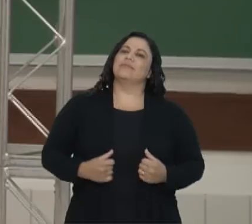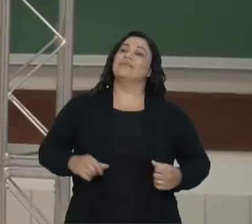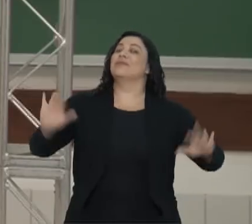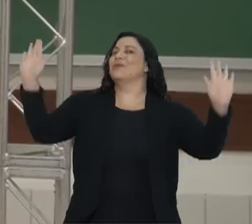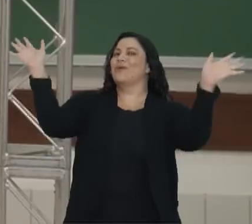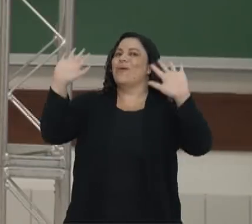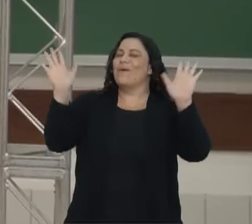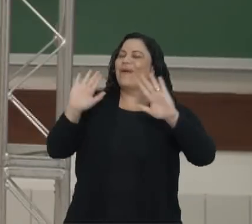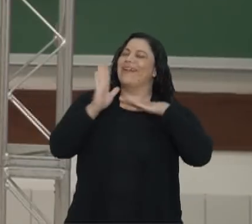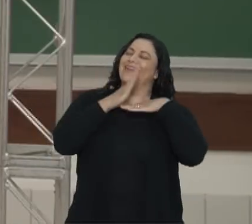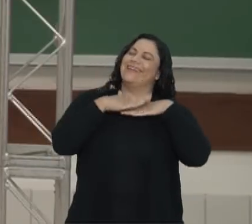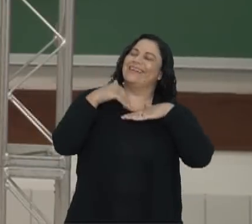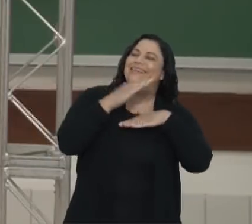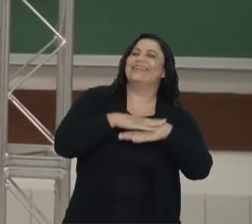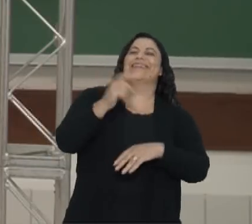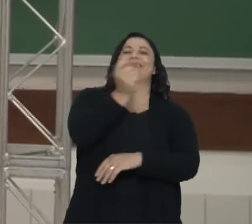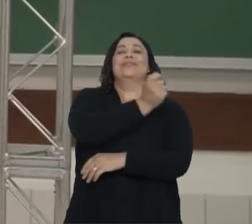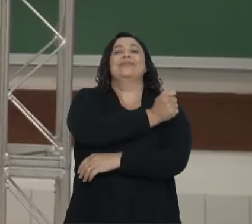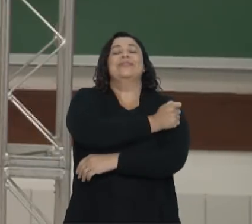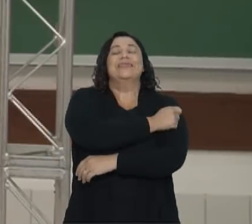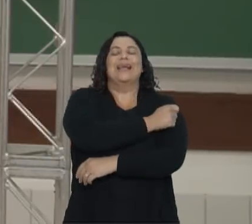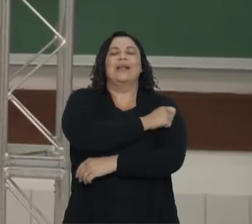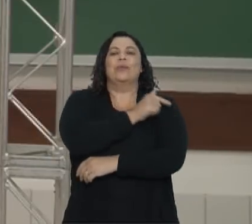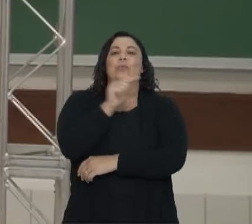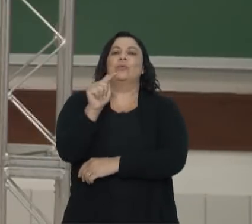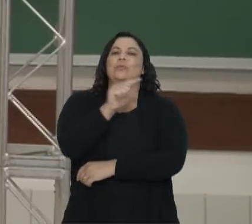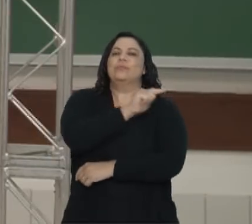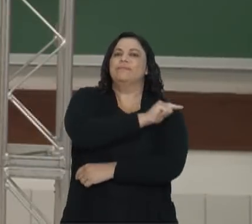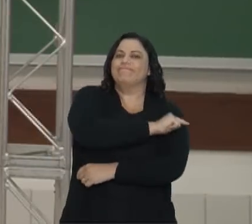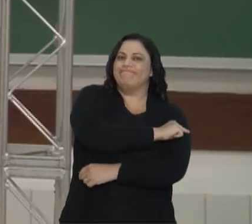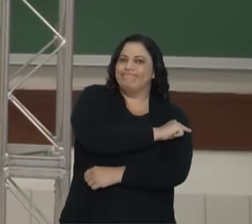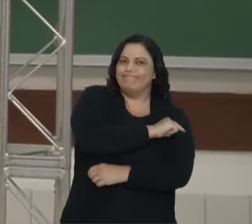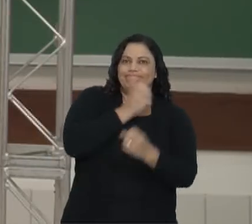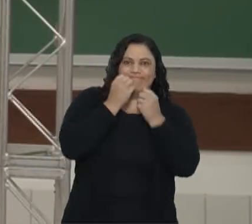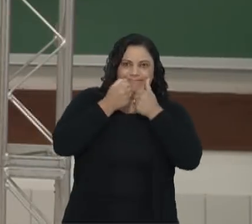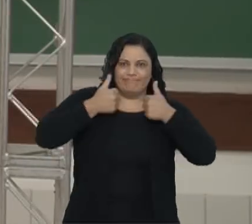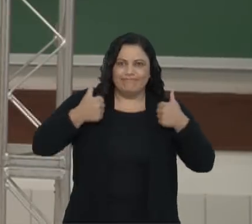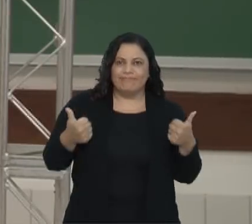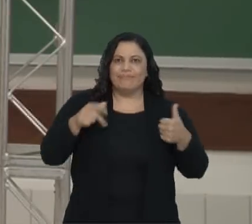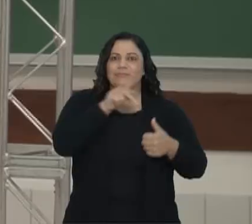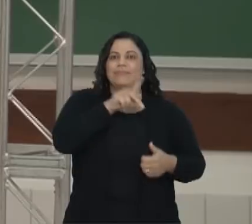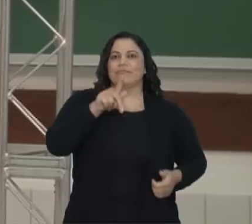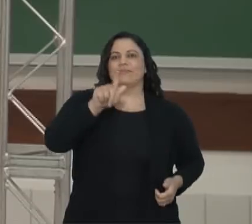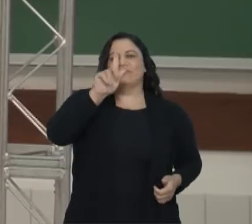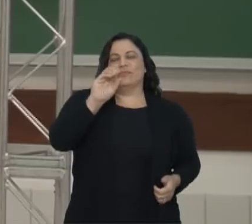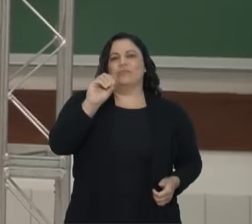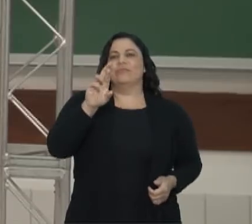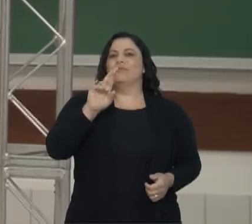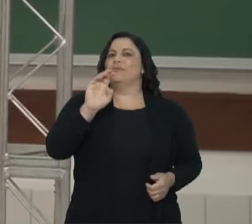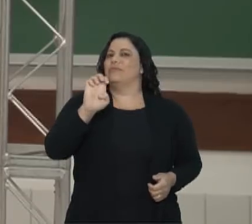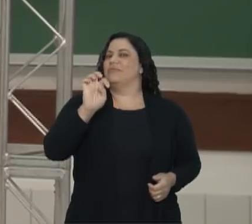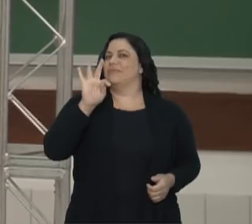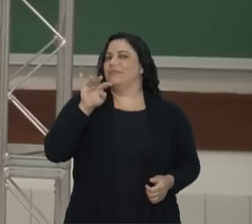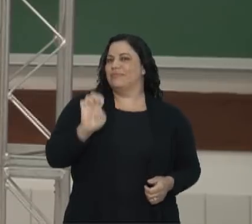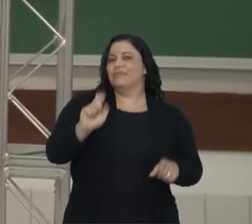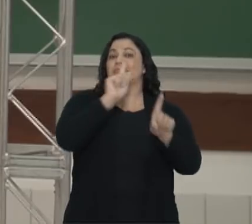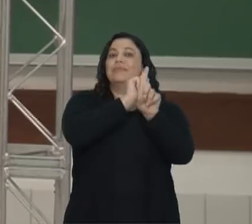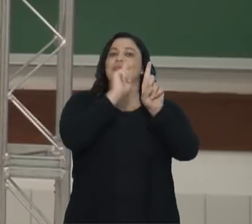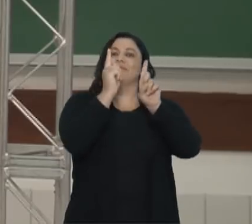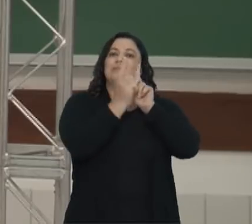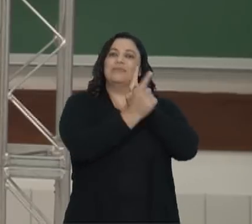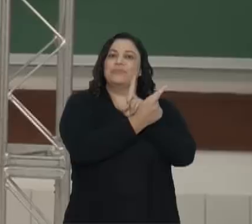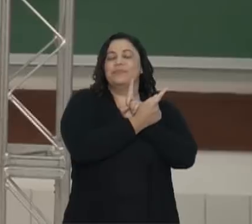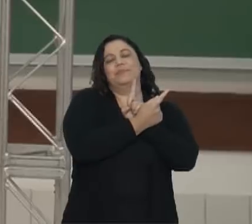Olá, meus queridos alunos do 7º ano, tudo bem com vocês? Eu sou a professora Gorete Wozniak, de Geografia, e estamos aqui